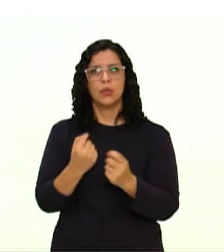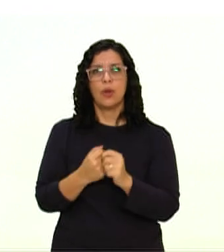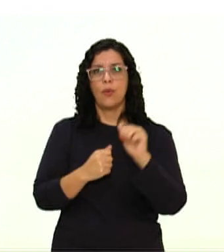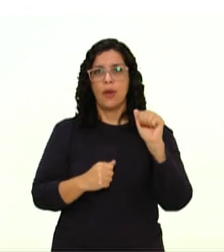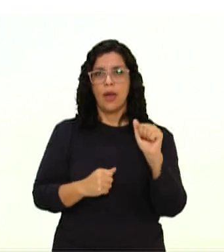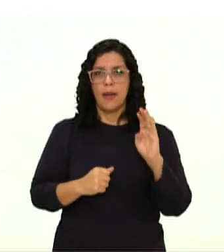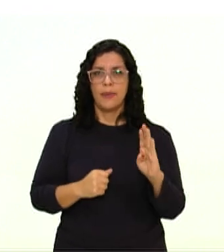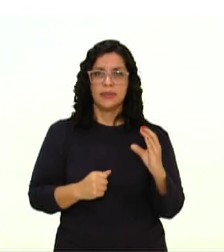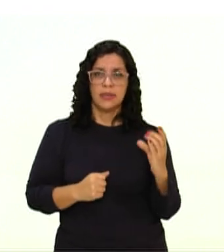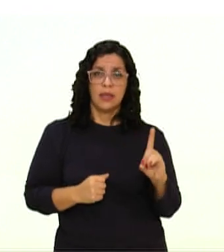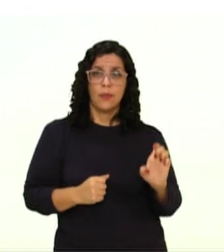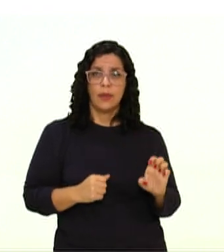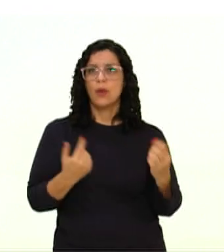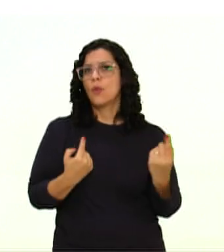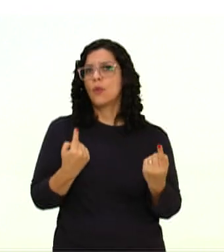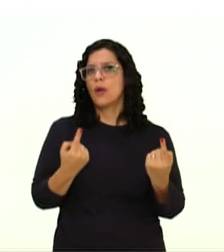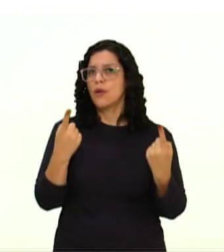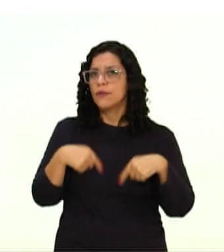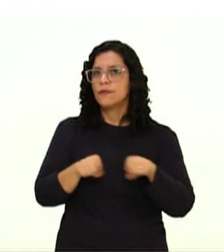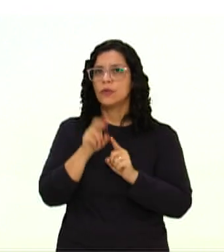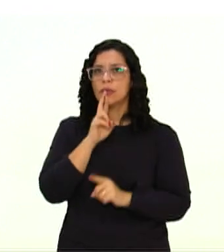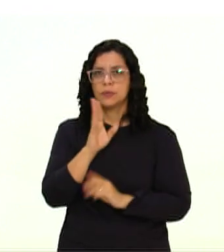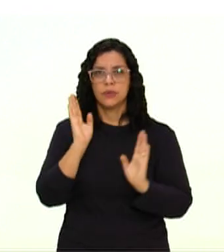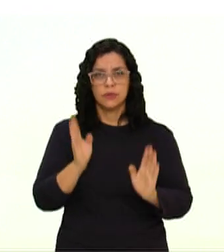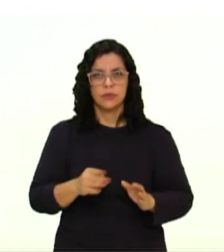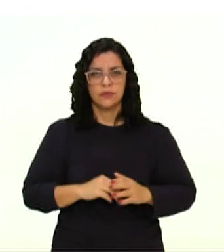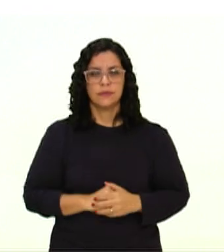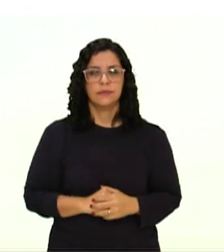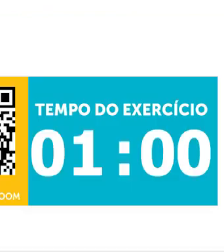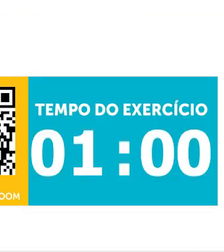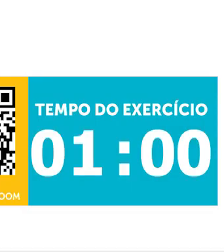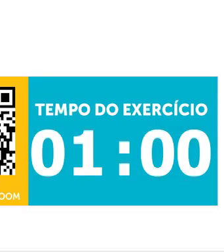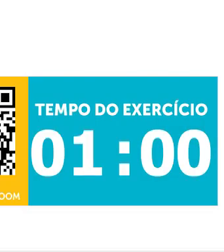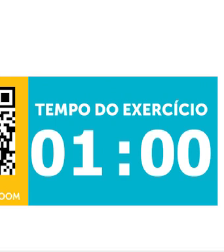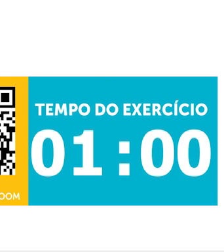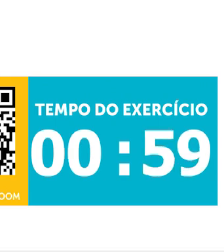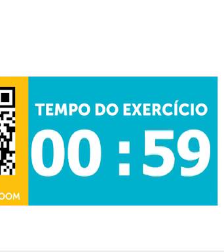gente? Dá uma pensadinha aí, daqui a pouquinho a gente volta para ver se acertou ou não.